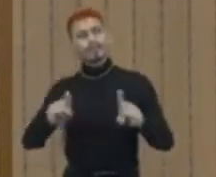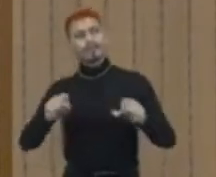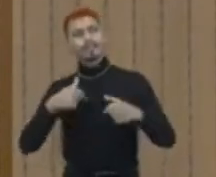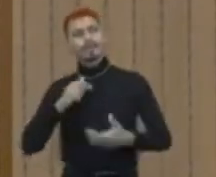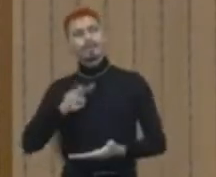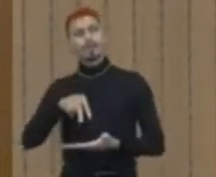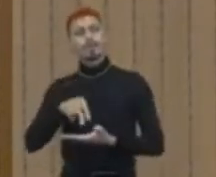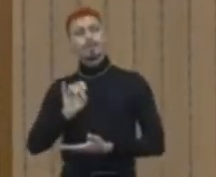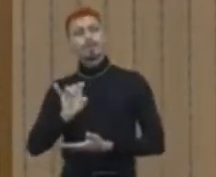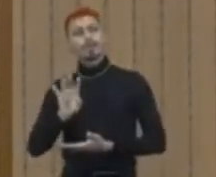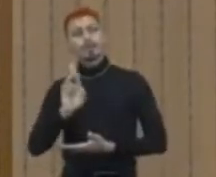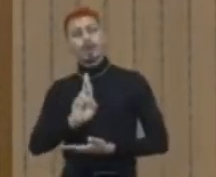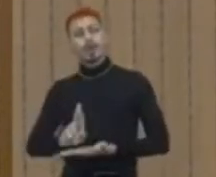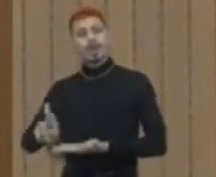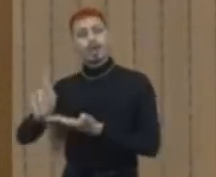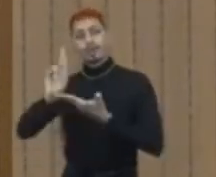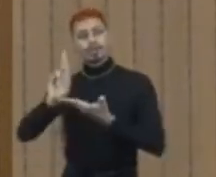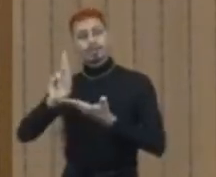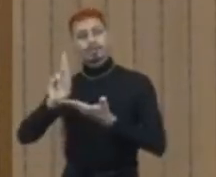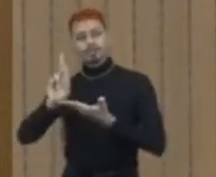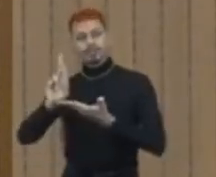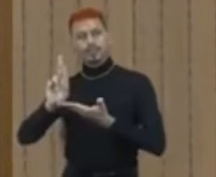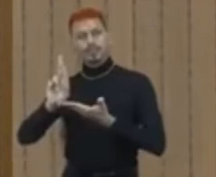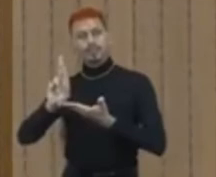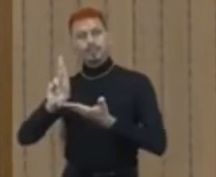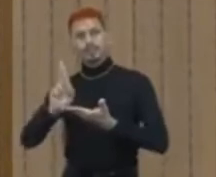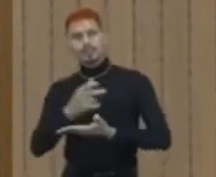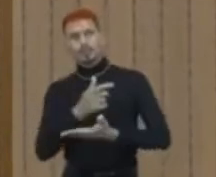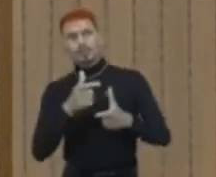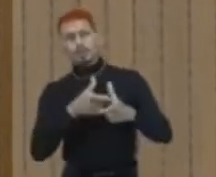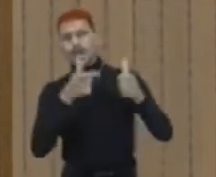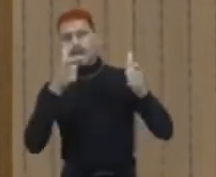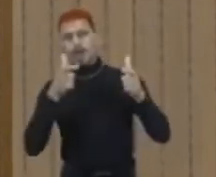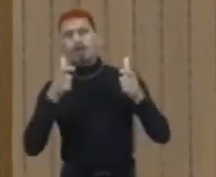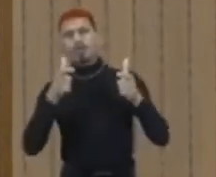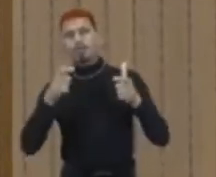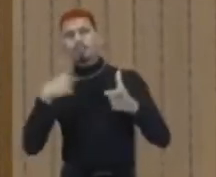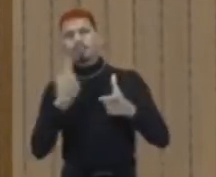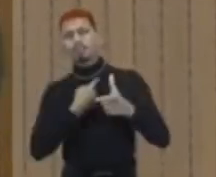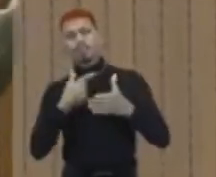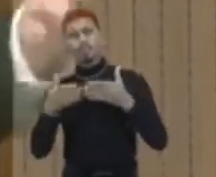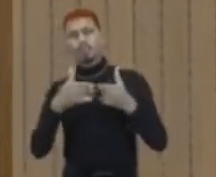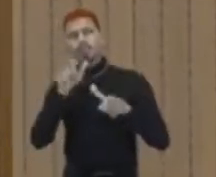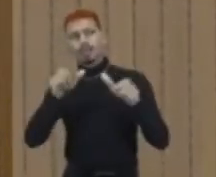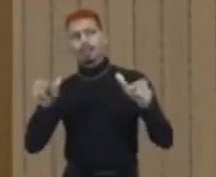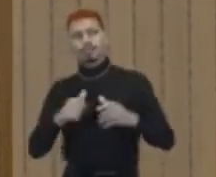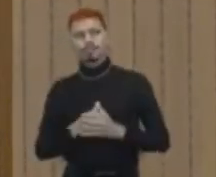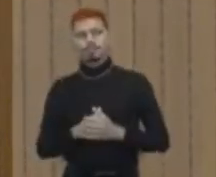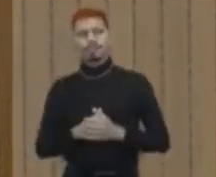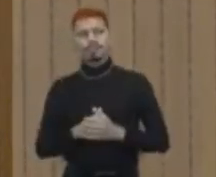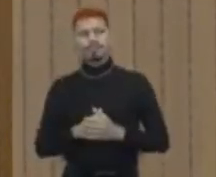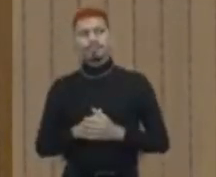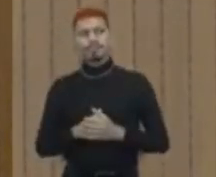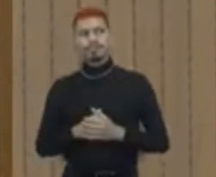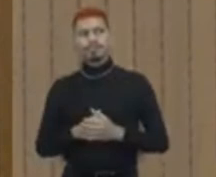apenas representando algo muito maior do que qualquer um de nós, que é, parafraseando